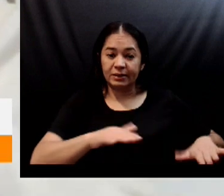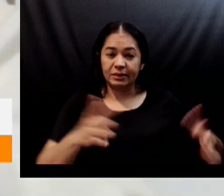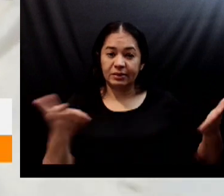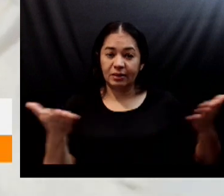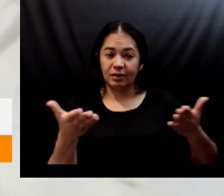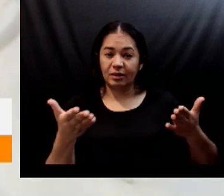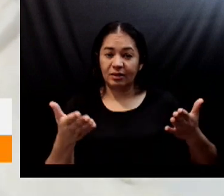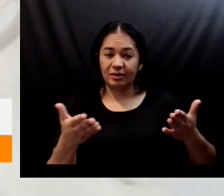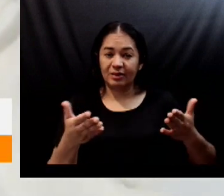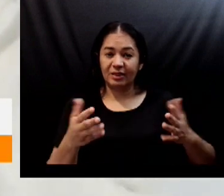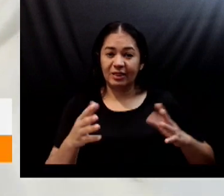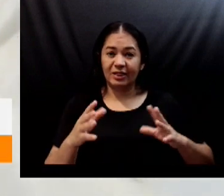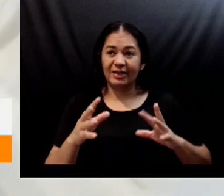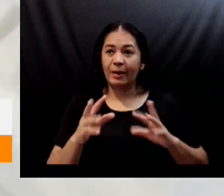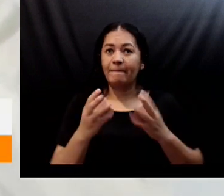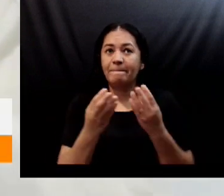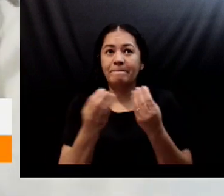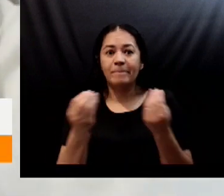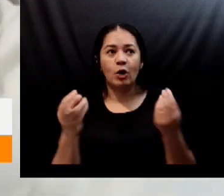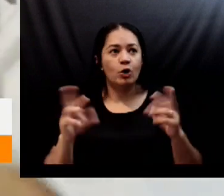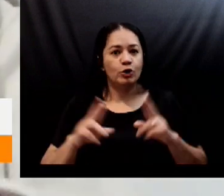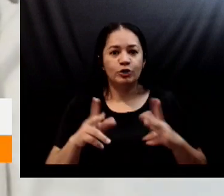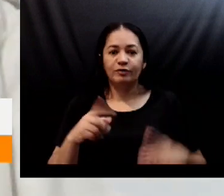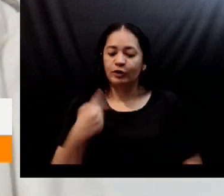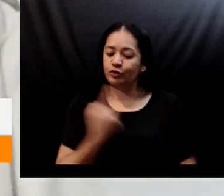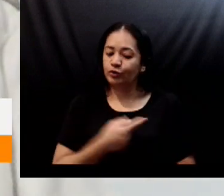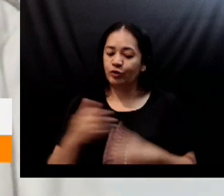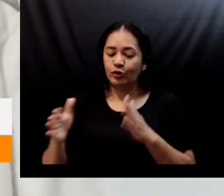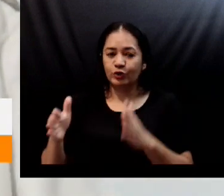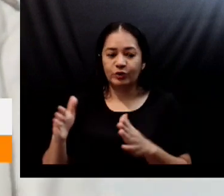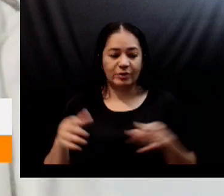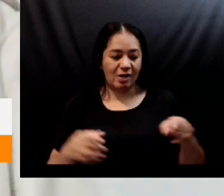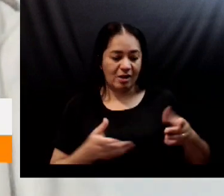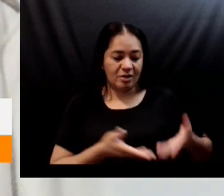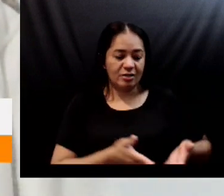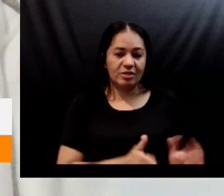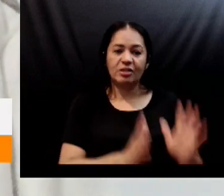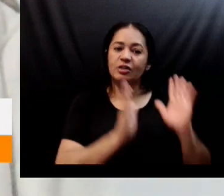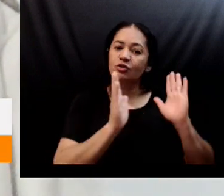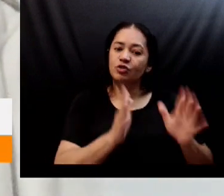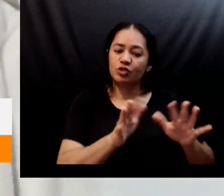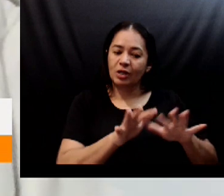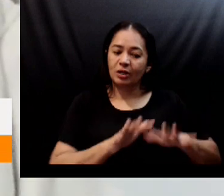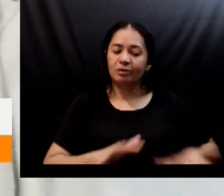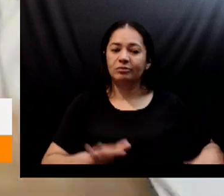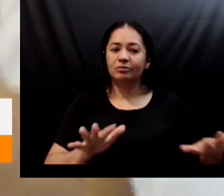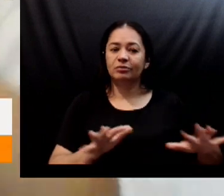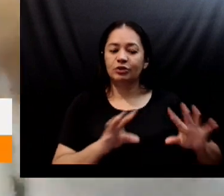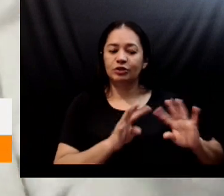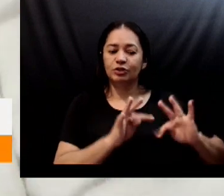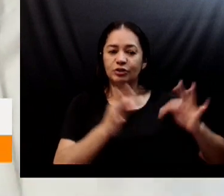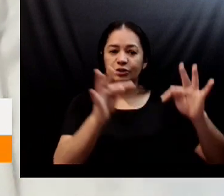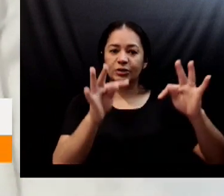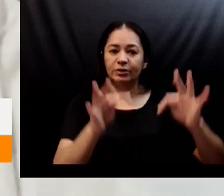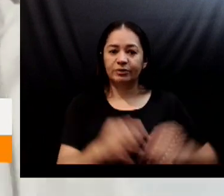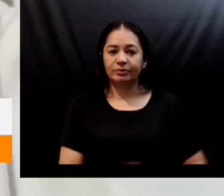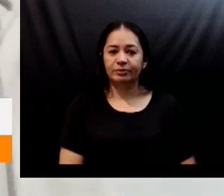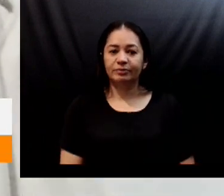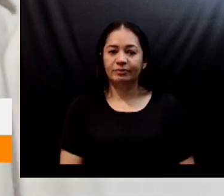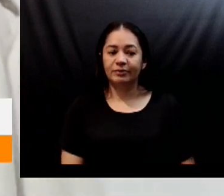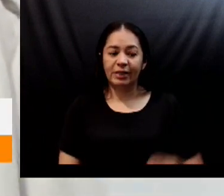nosso tempo. Nós, né? Elas nasceram já nesse ambiente de tecnologia. Elas já